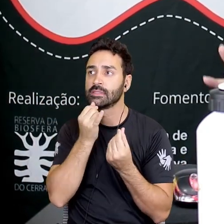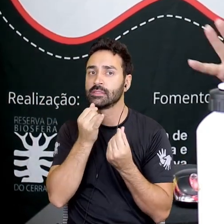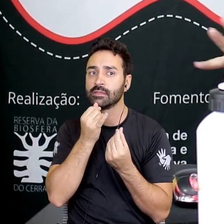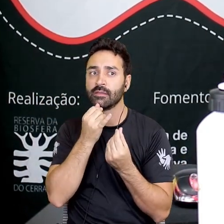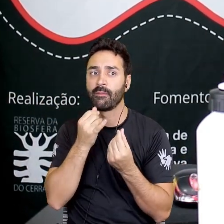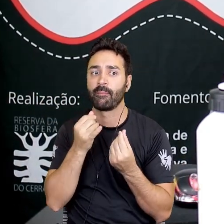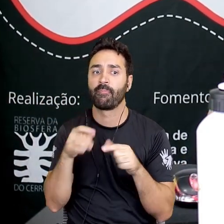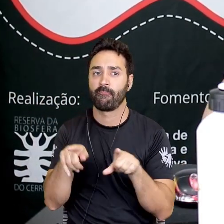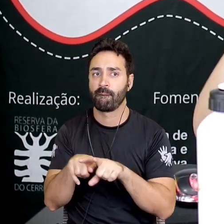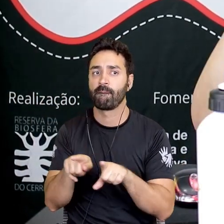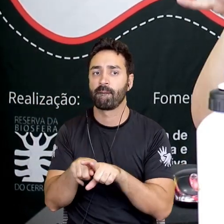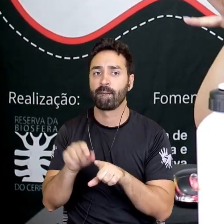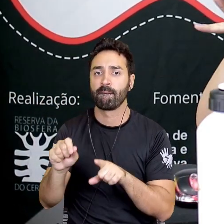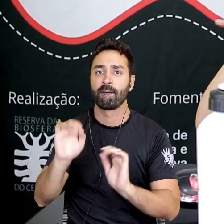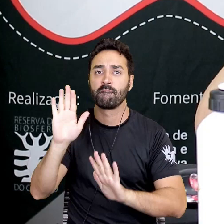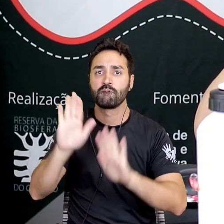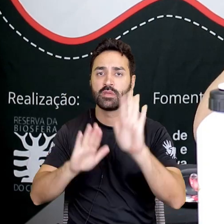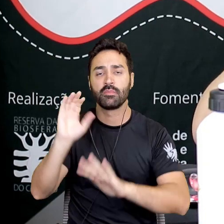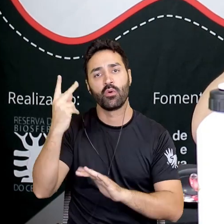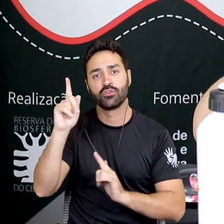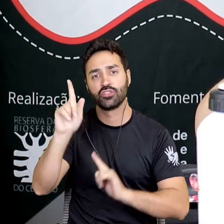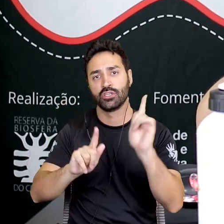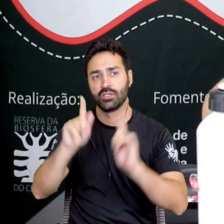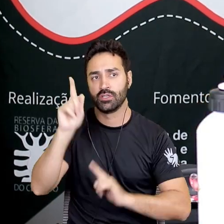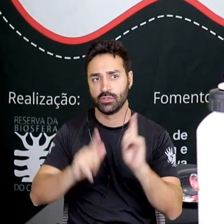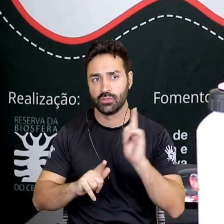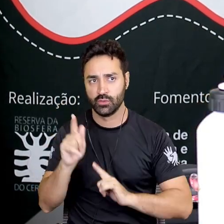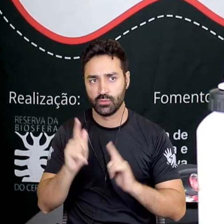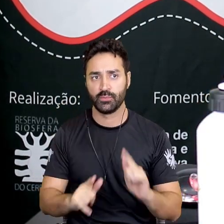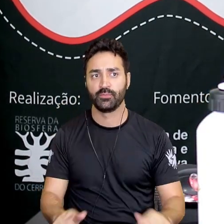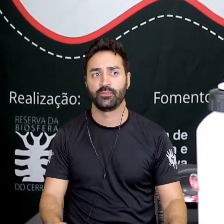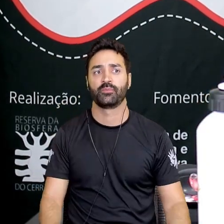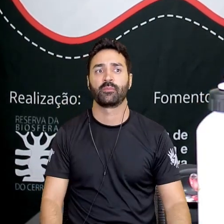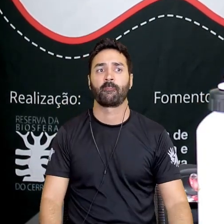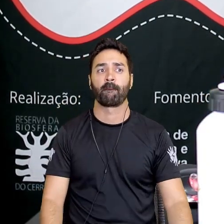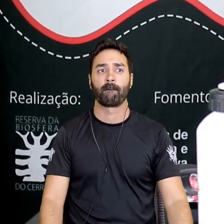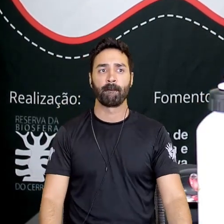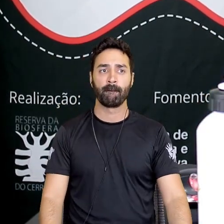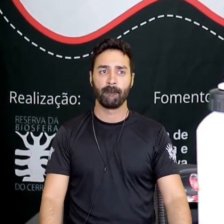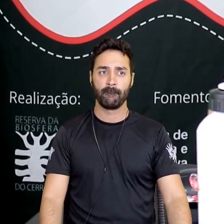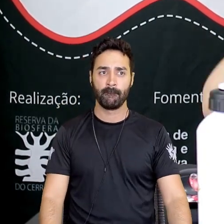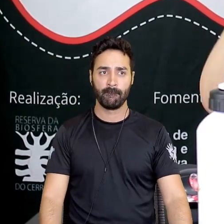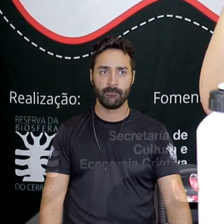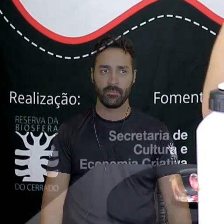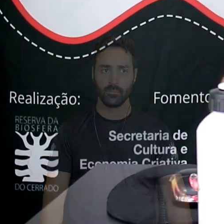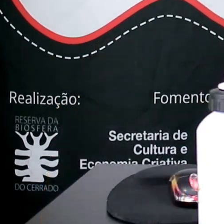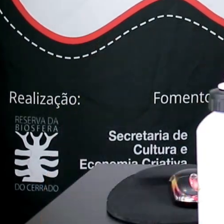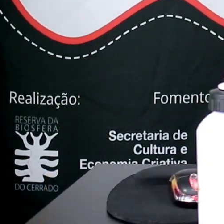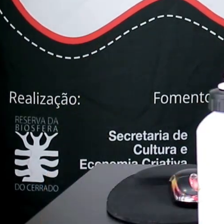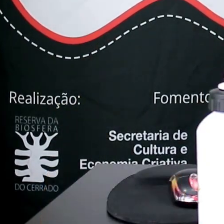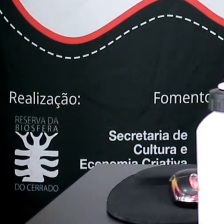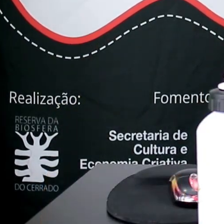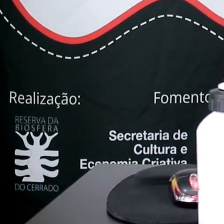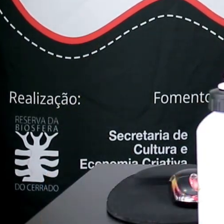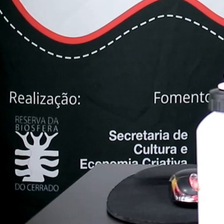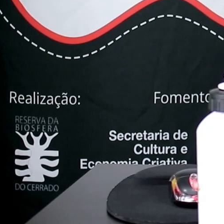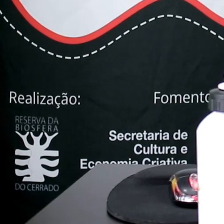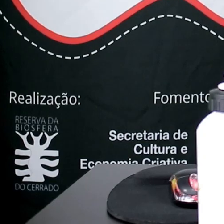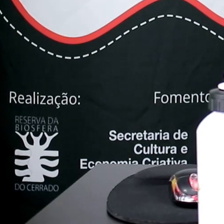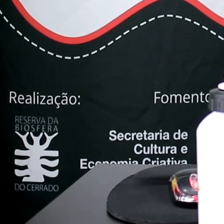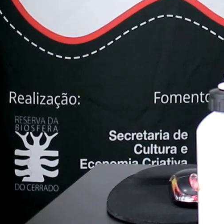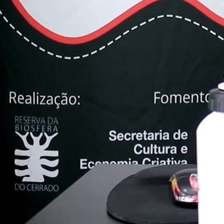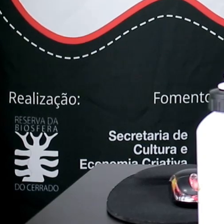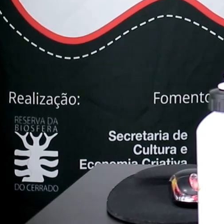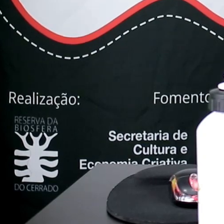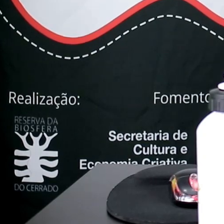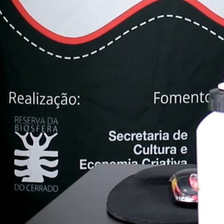chama de mímica, o gesto, ou uma forma da gente trazer um conteúdo, mas que não vai ser complexo, que